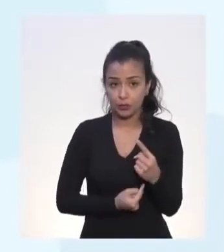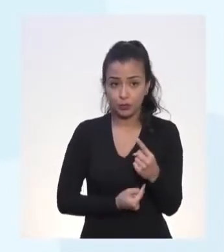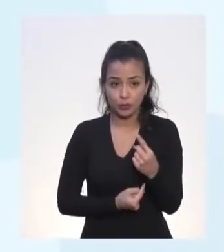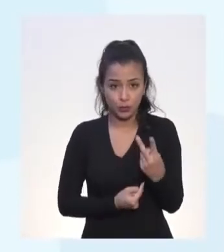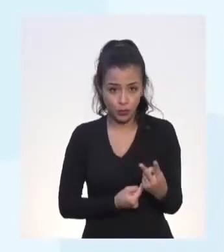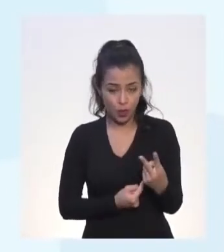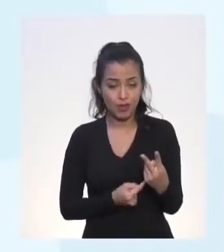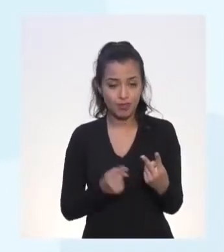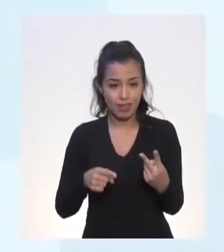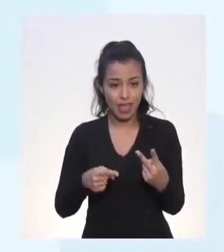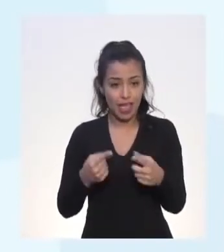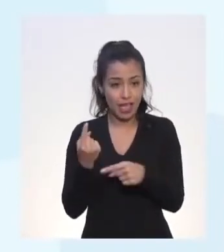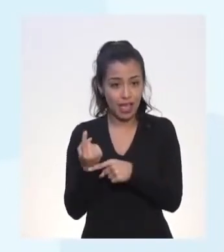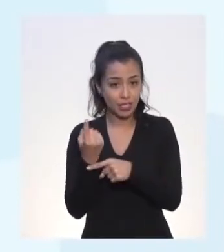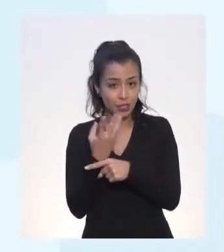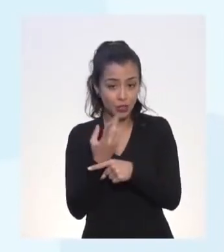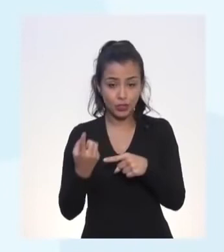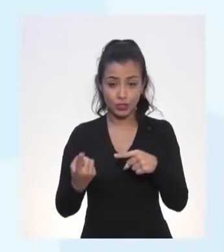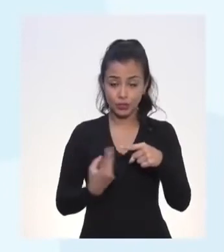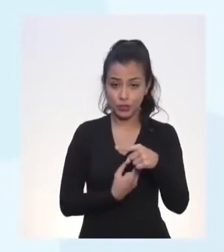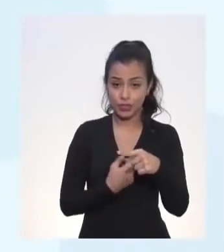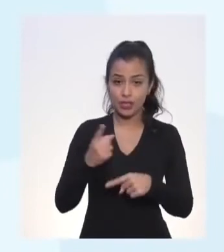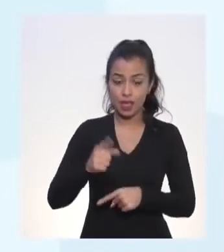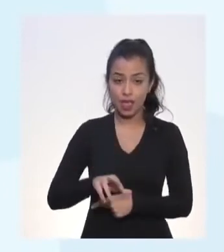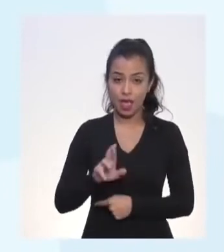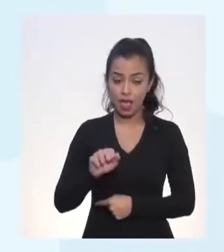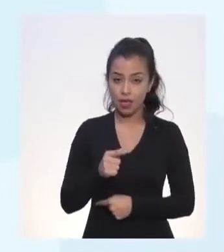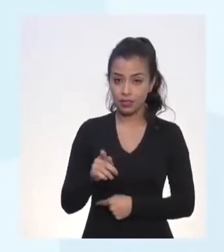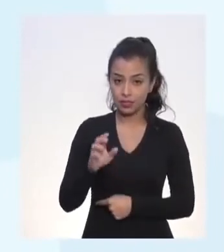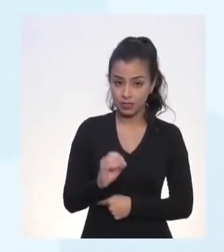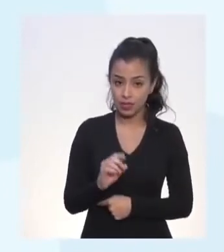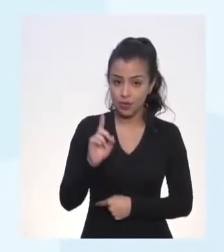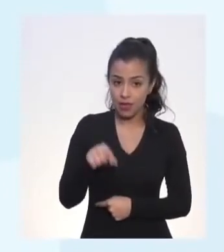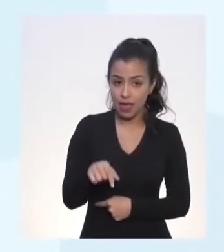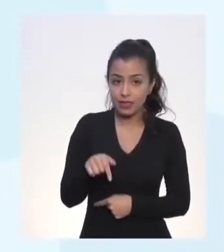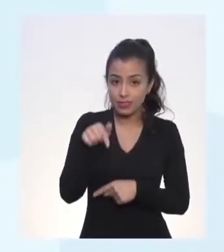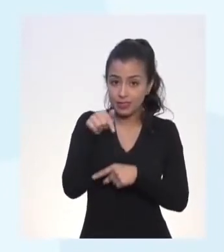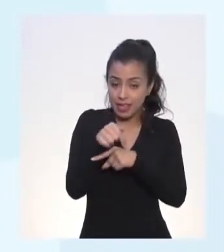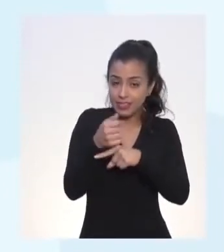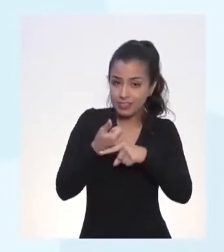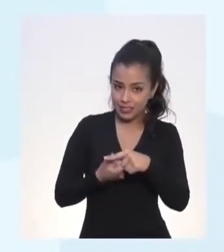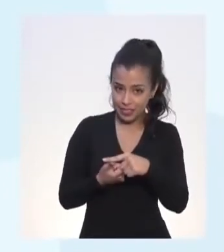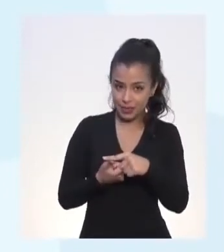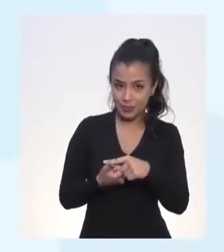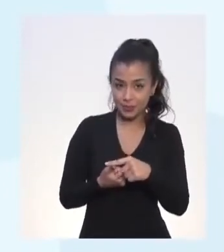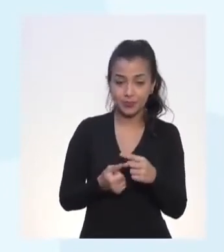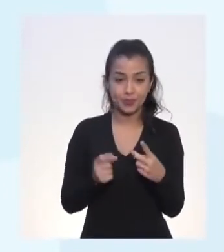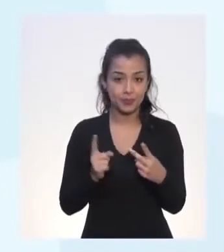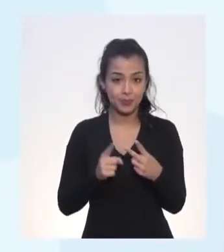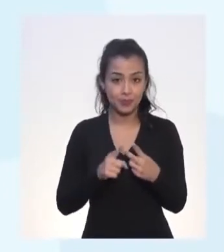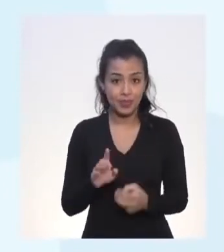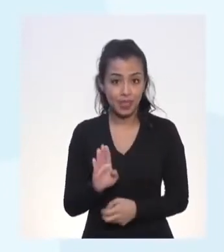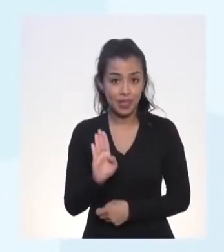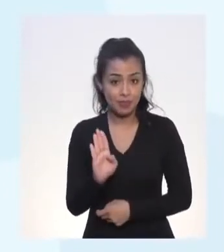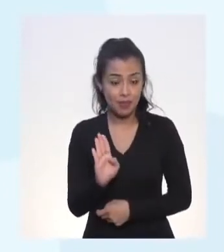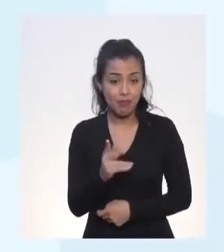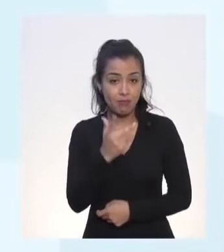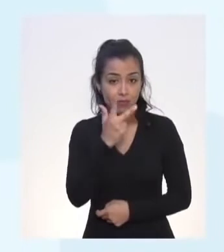12, 14/12, que é uma fração equivalente a 7/6. E aí, a letra B, eu achei uma